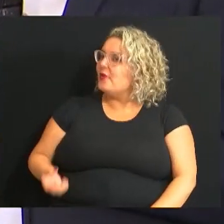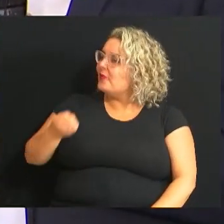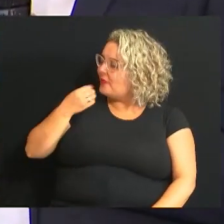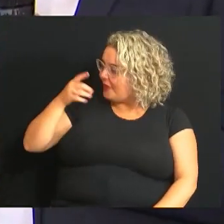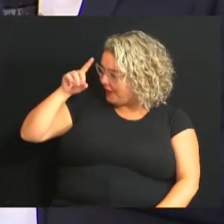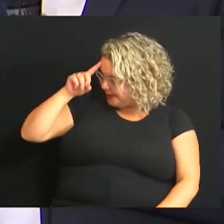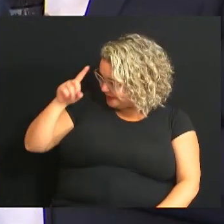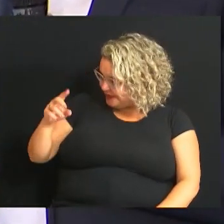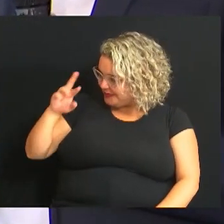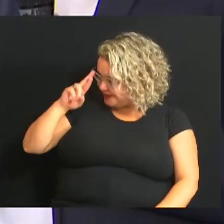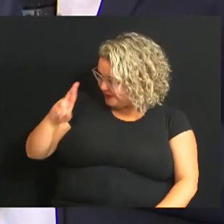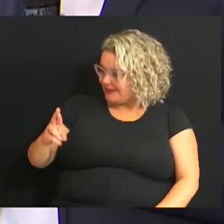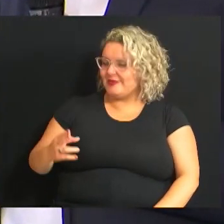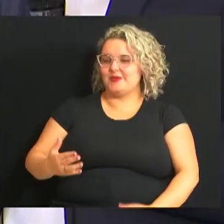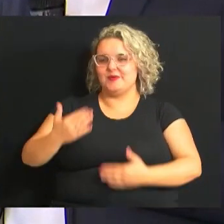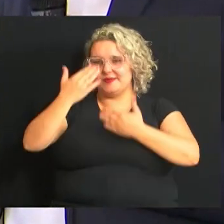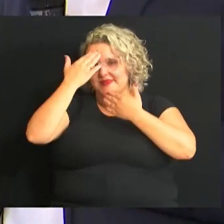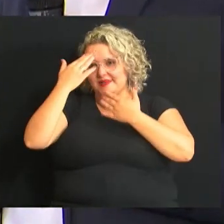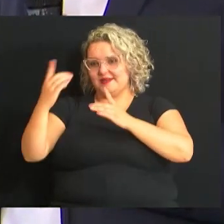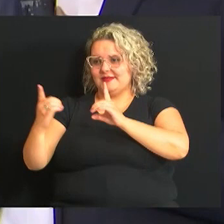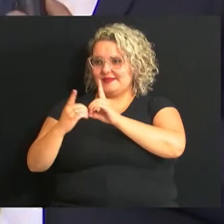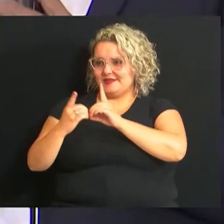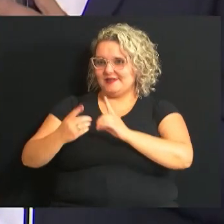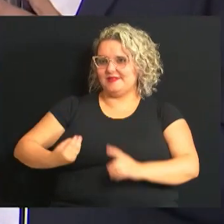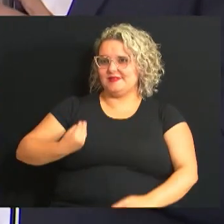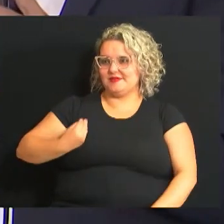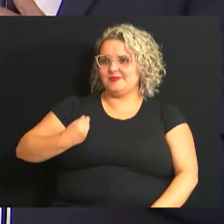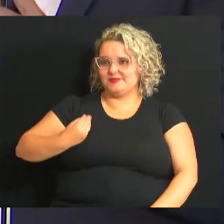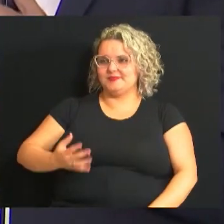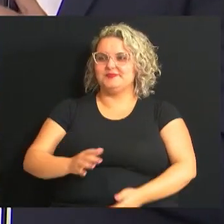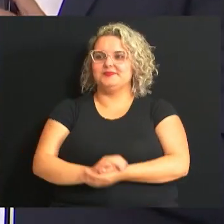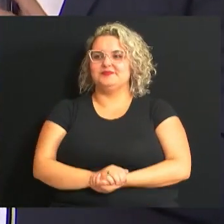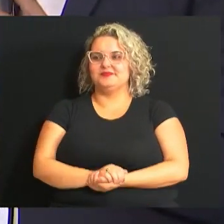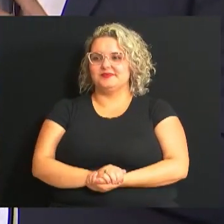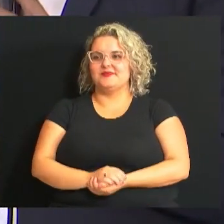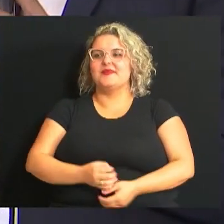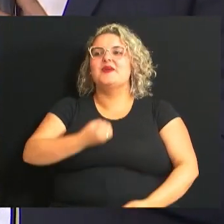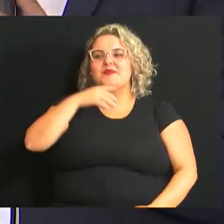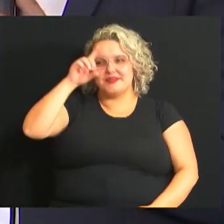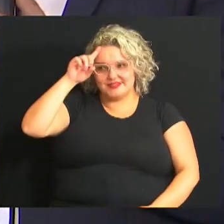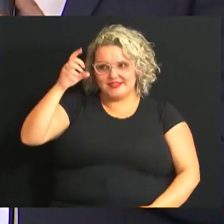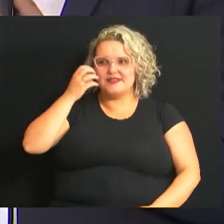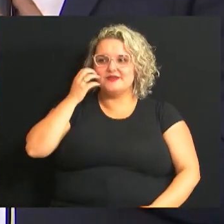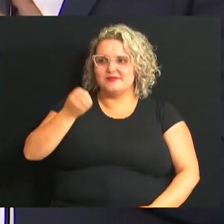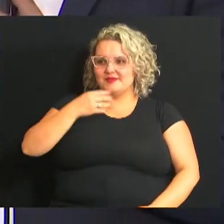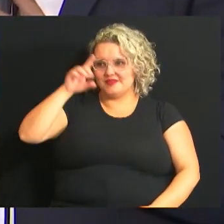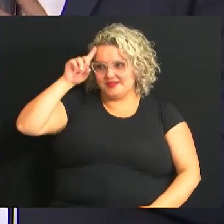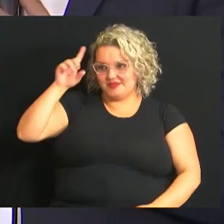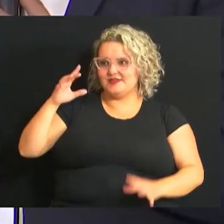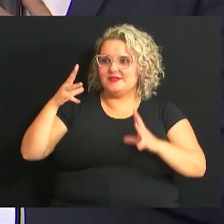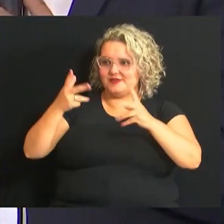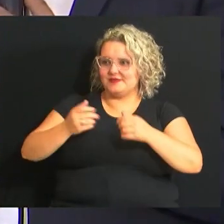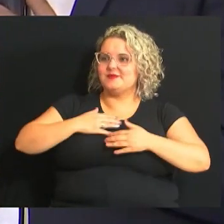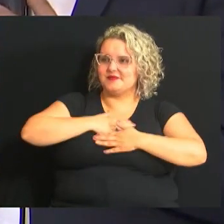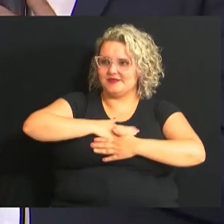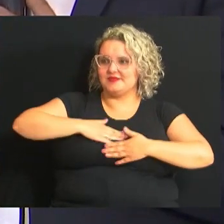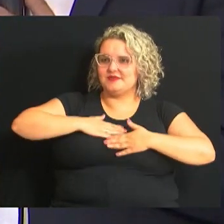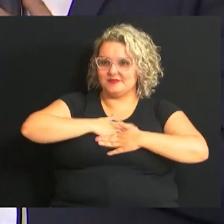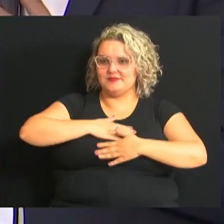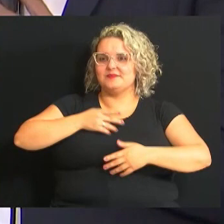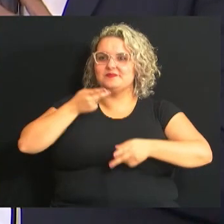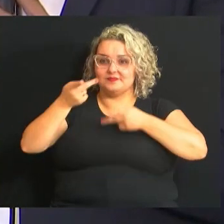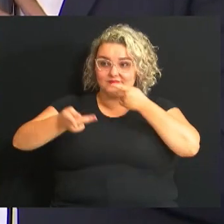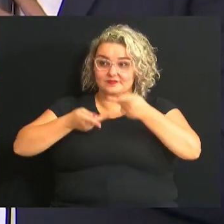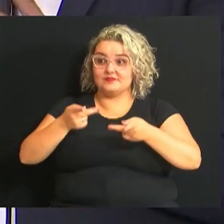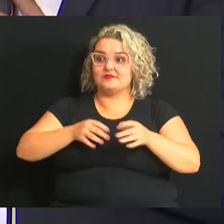atender ao vivo a nossa reportagem aqui no Câmara Total. Bom dia, André. Bom dia a todos. É um prazer muito grande estar falando sobre esse programa